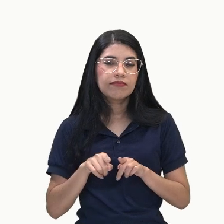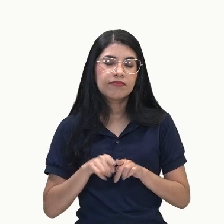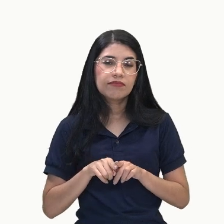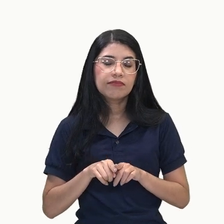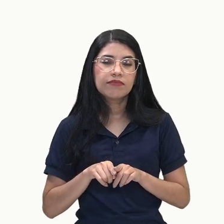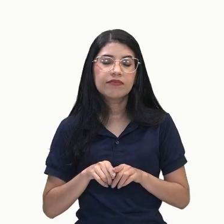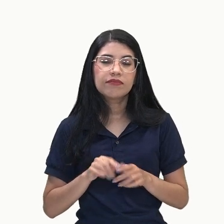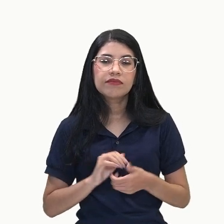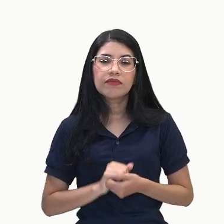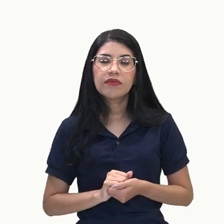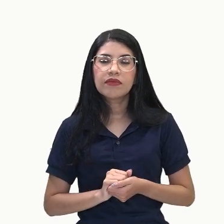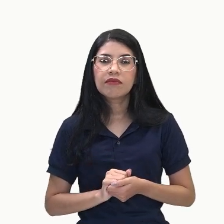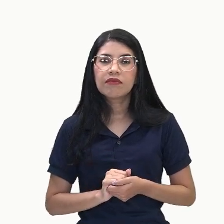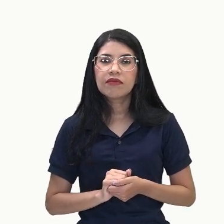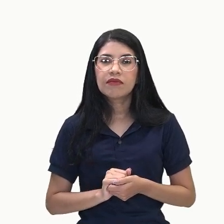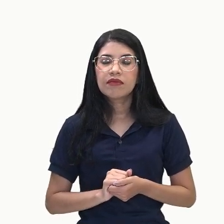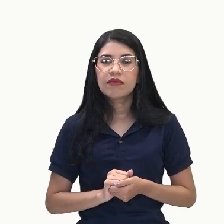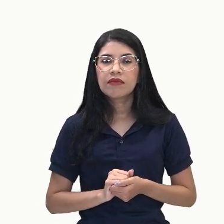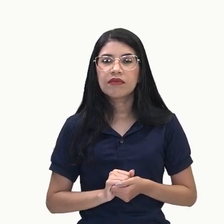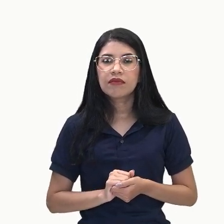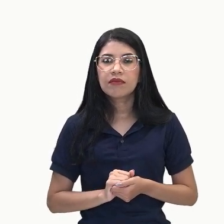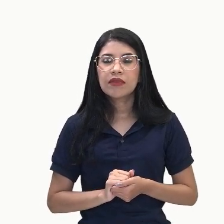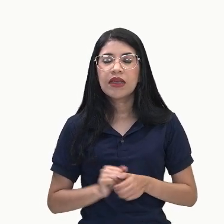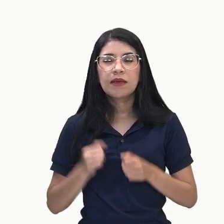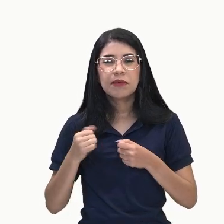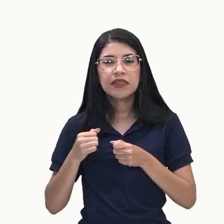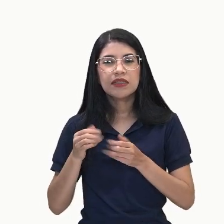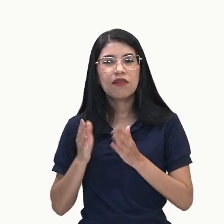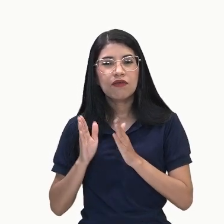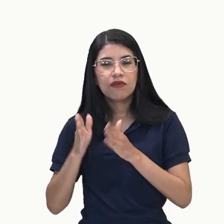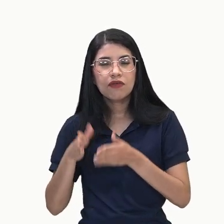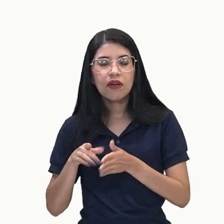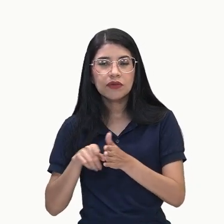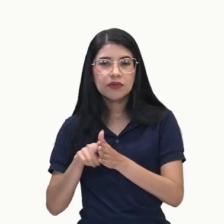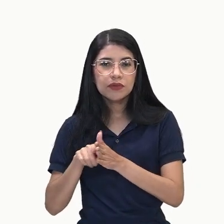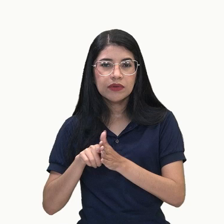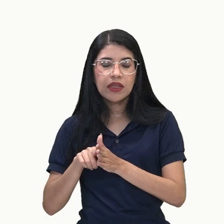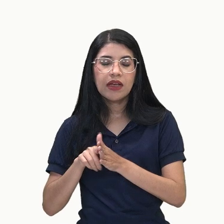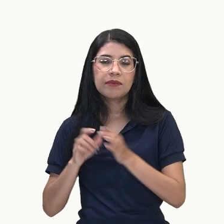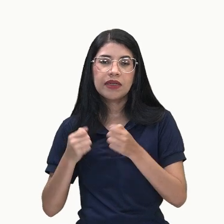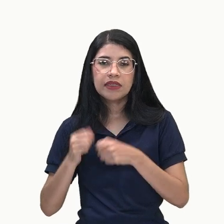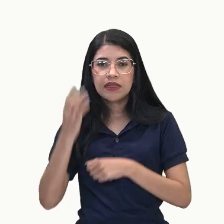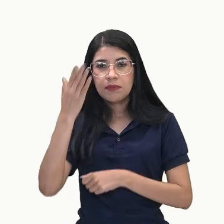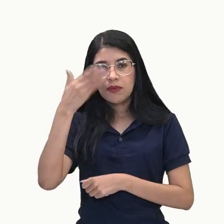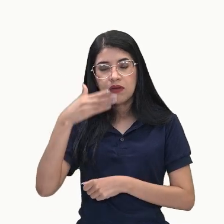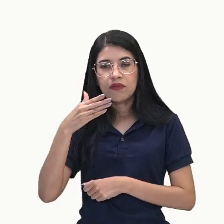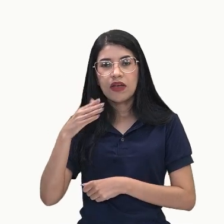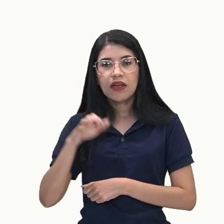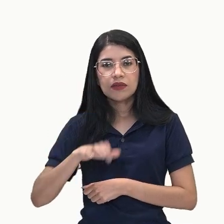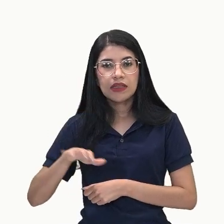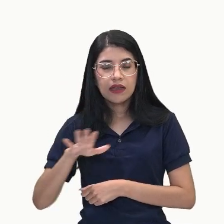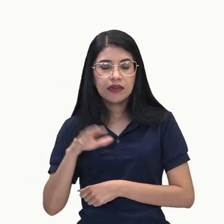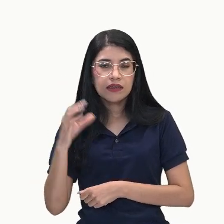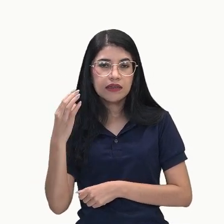Pensar naquilo que deve ser mesmo estudado e comprovado cientificamente.